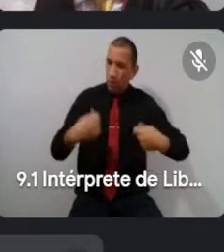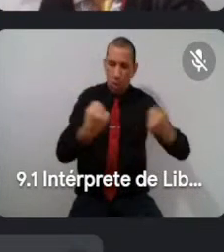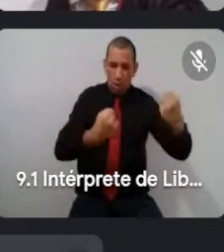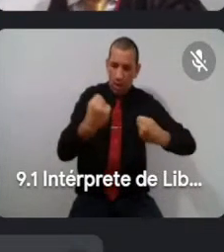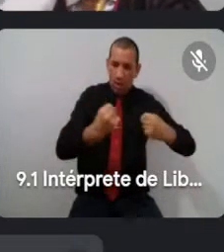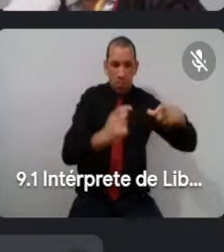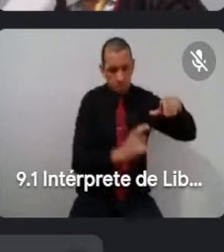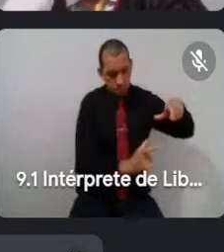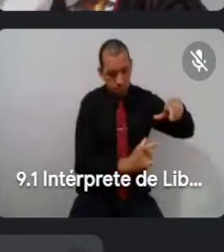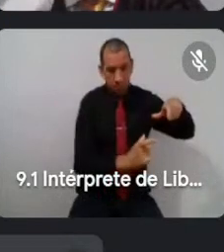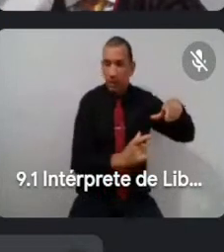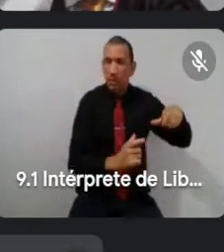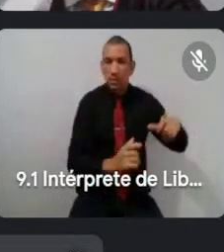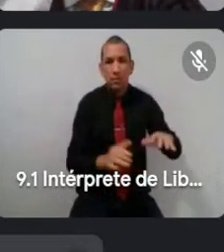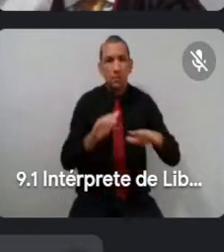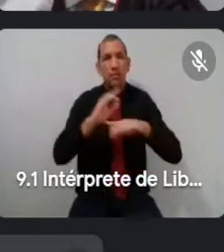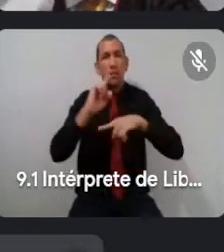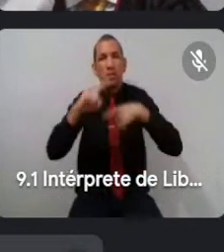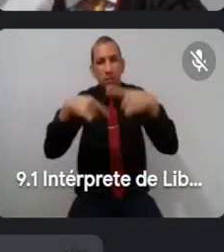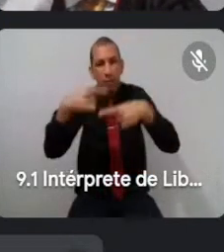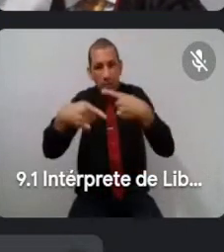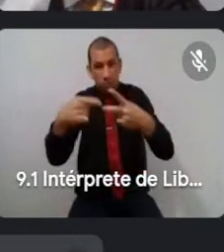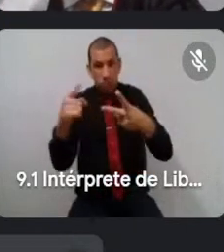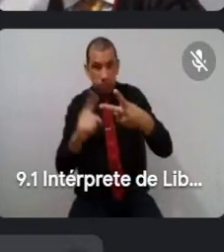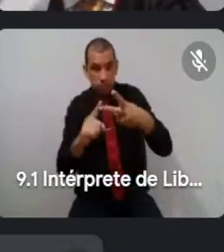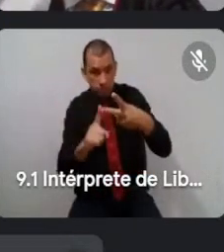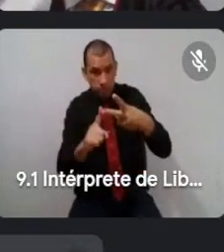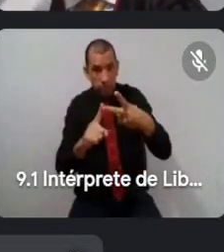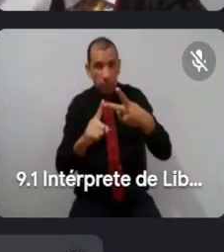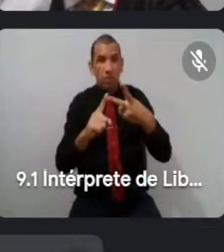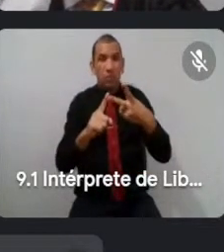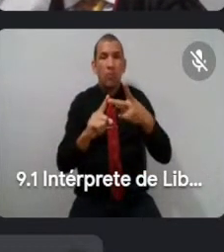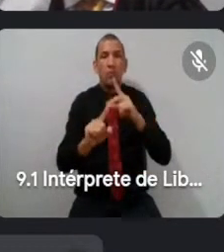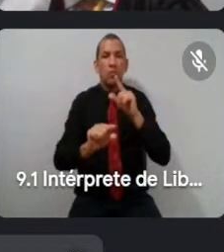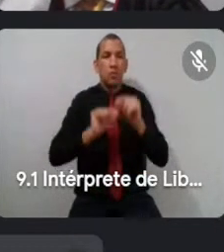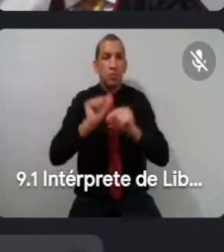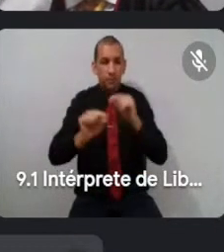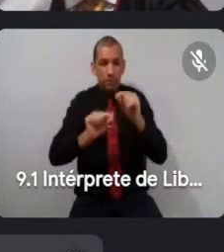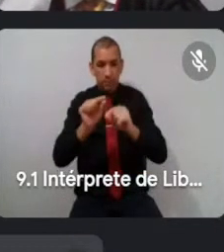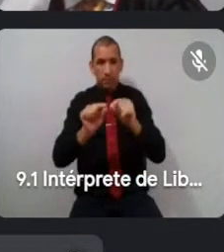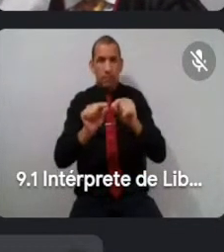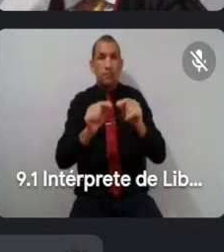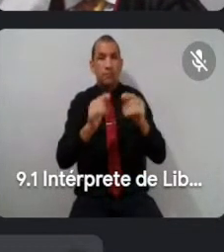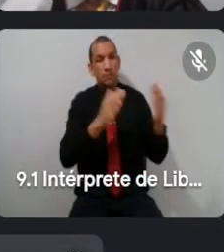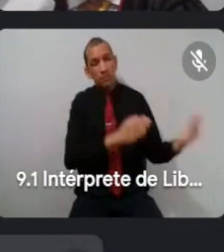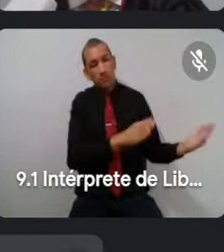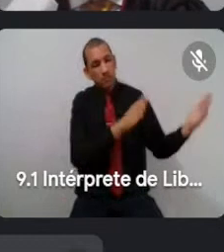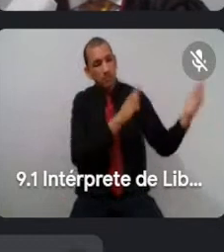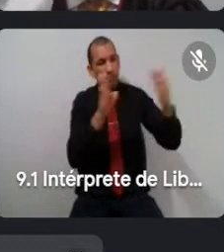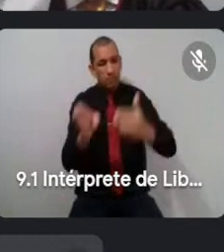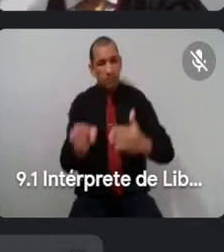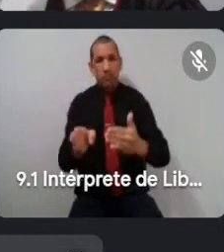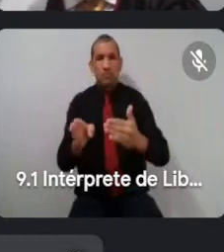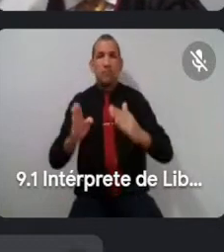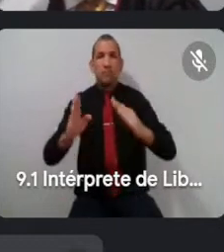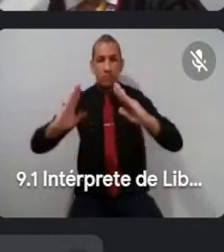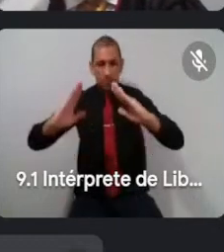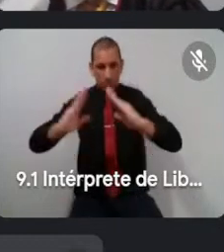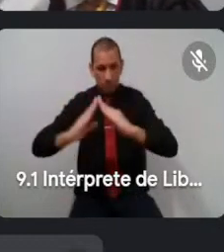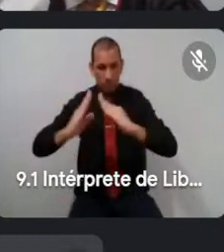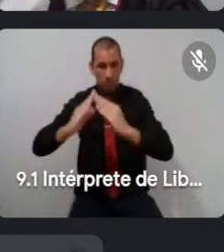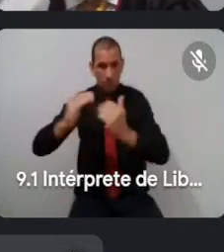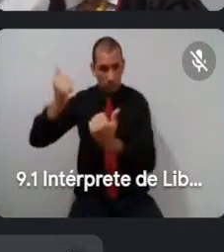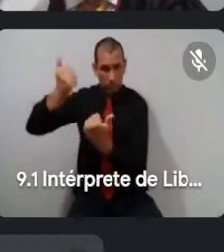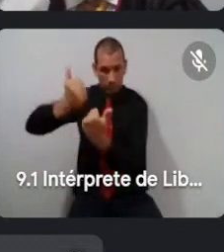carro depois disso daí partiu sua segunda fase engendramento levou se a testemunha a casa do vice do candidato